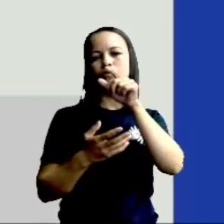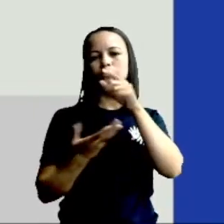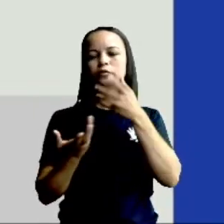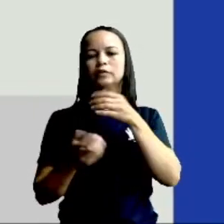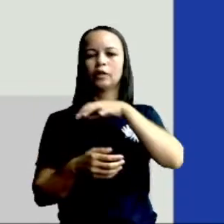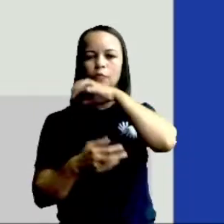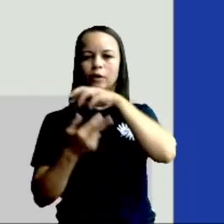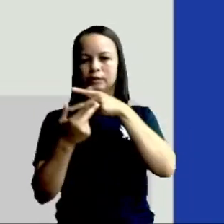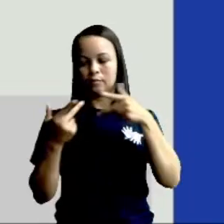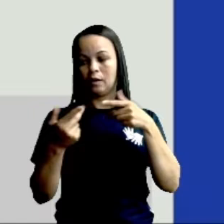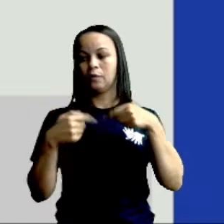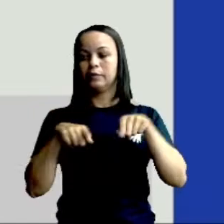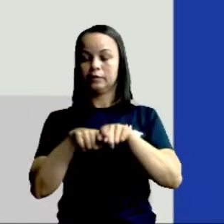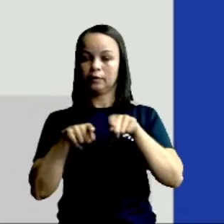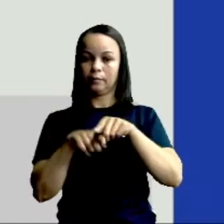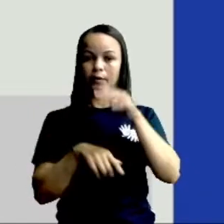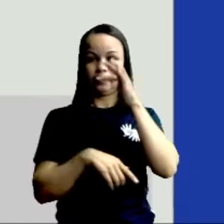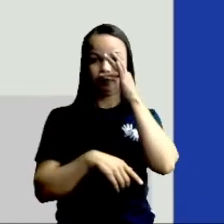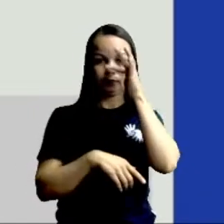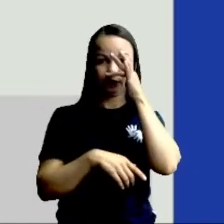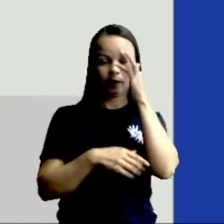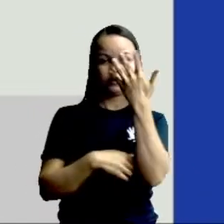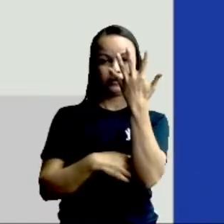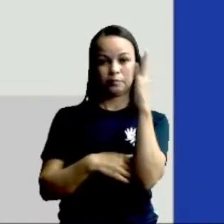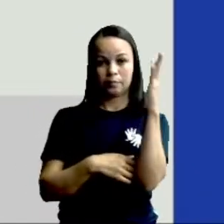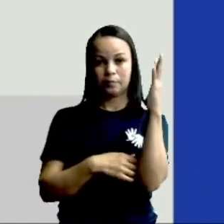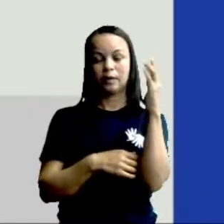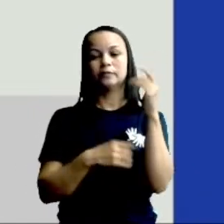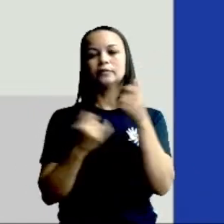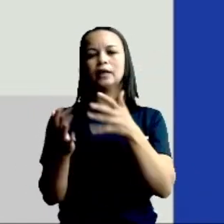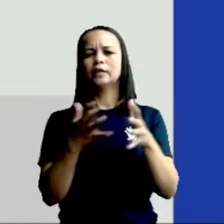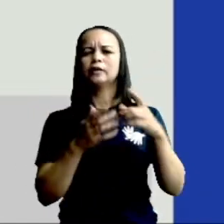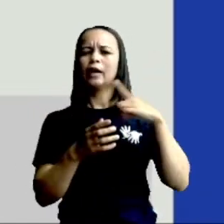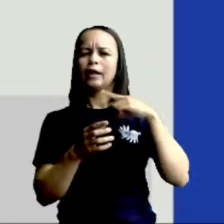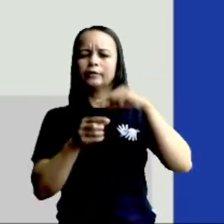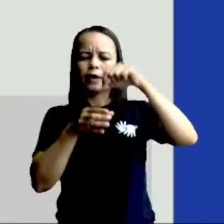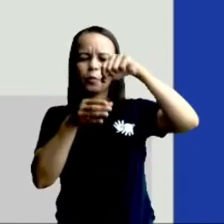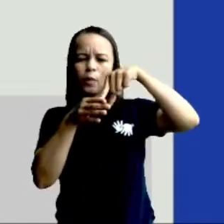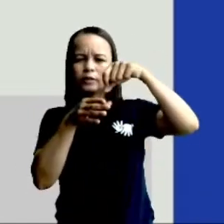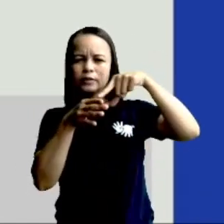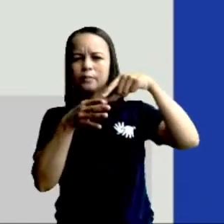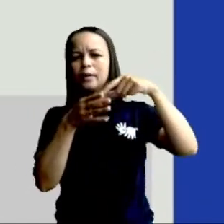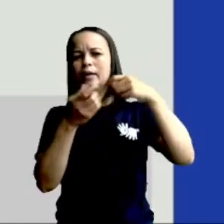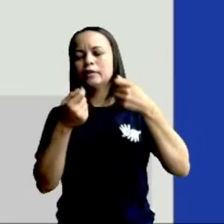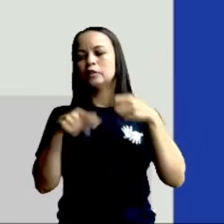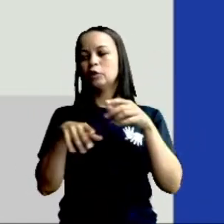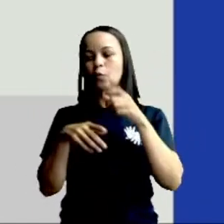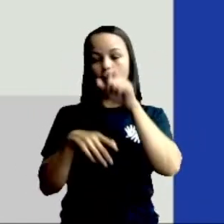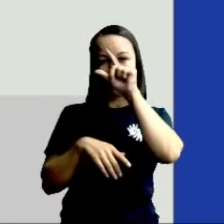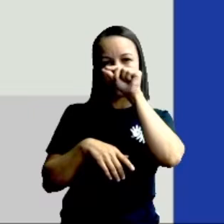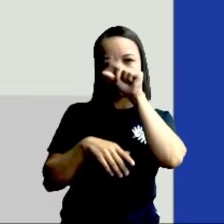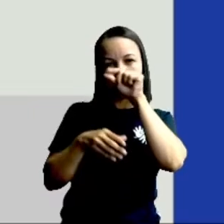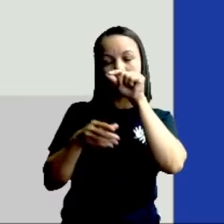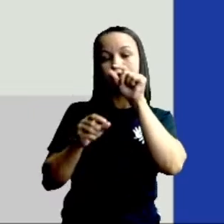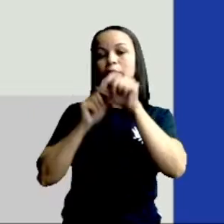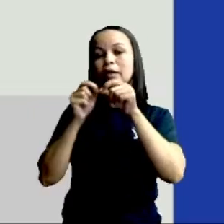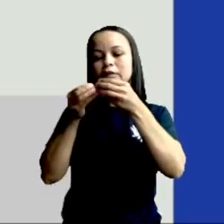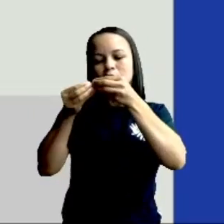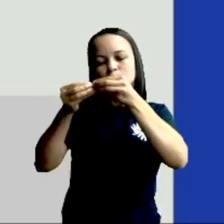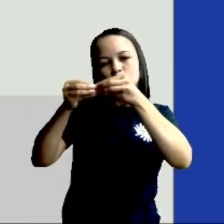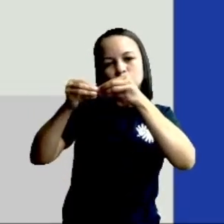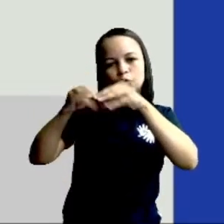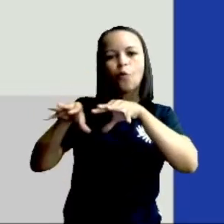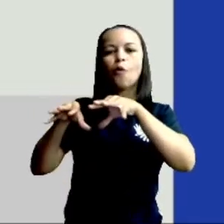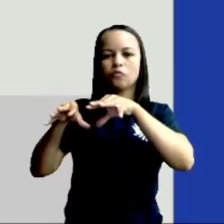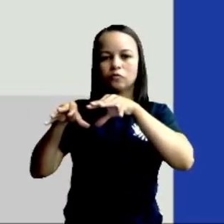animal, e das plantas. Primeiro ali a plantinha tem a semente, o animalzinho ali, o passarinho, ele nasce do